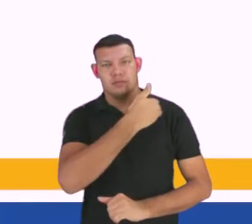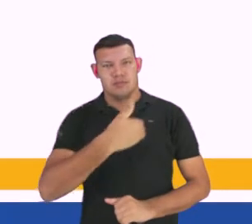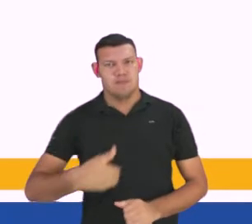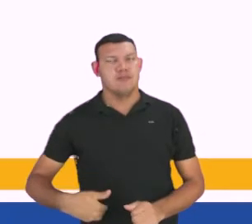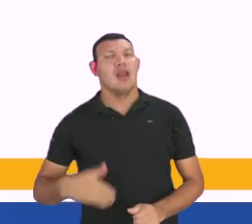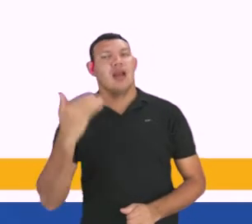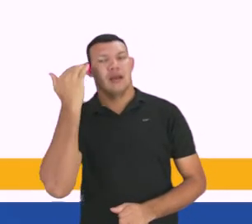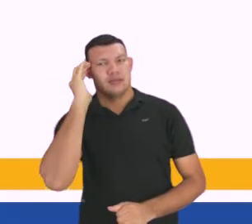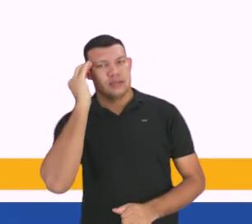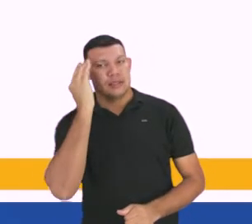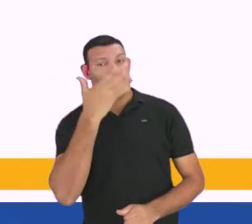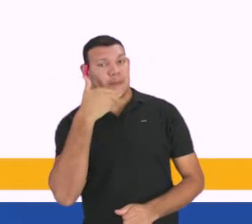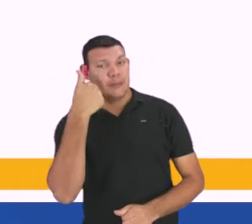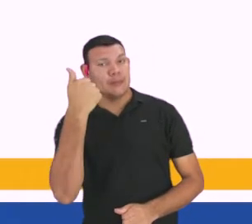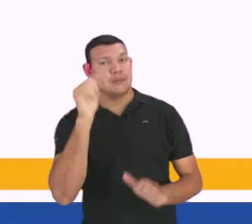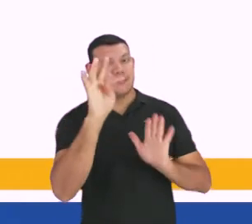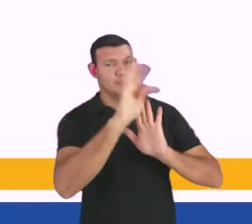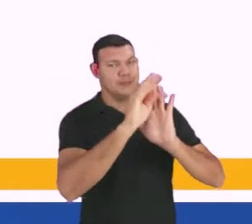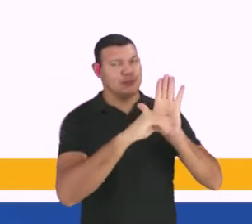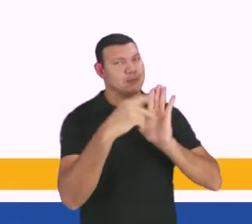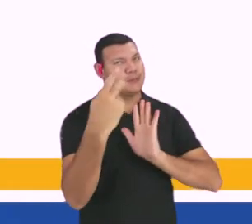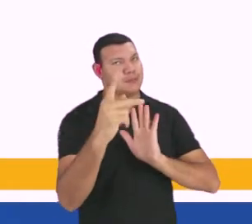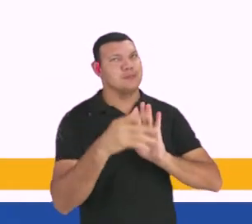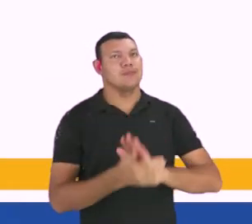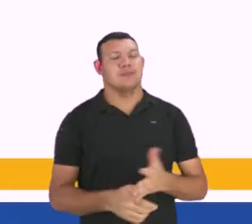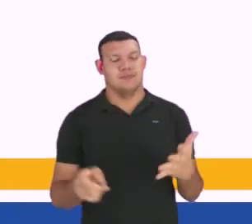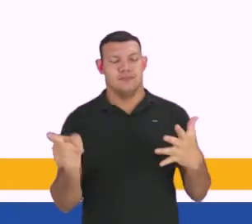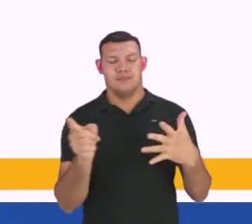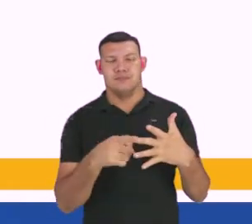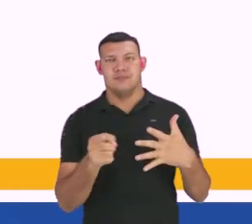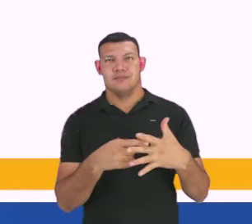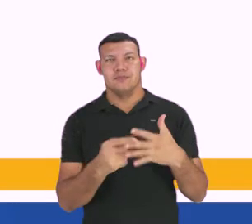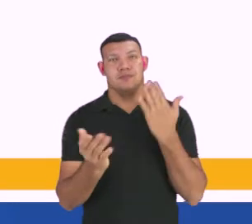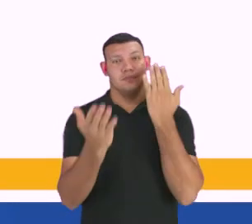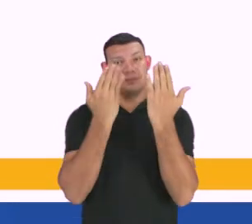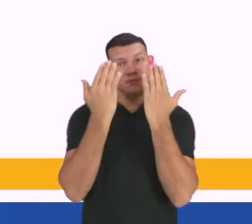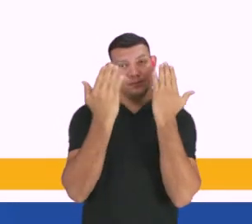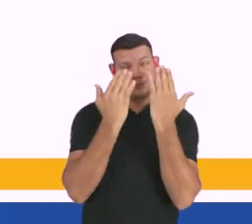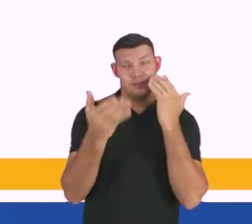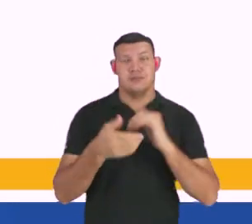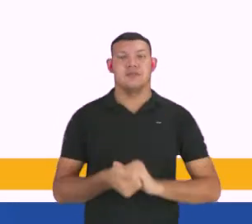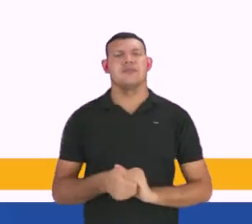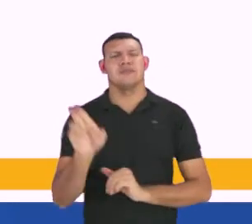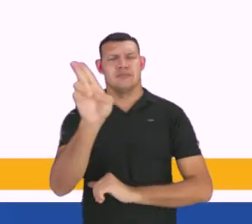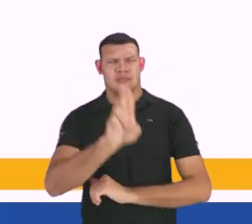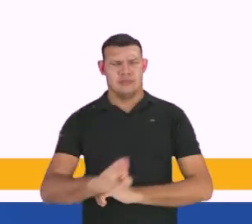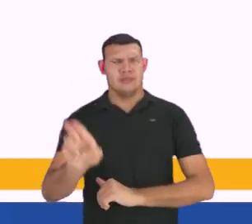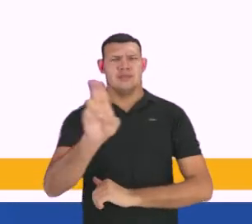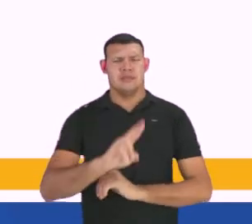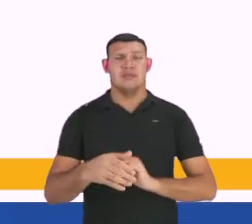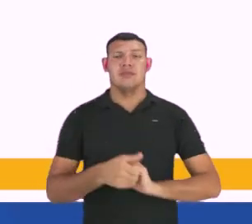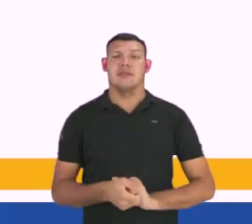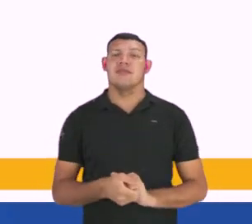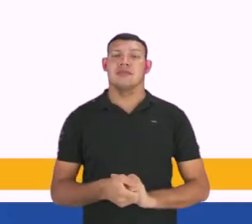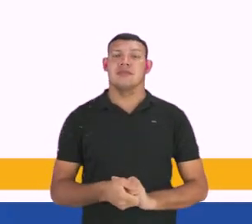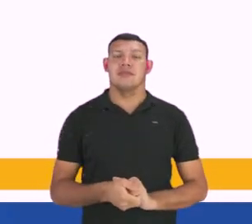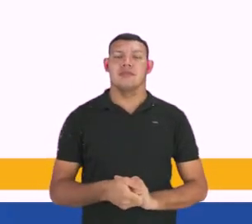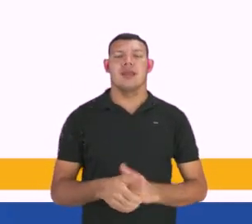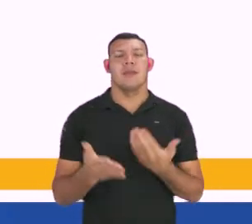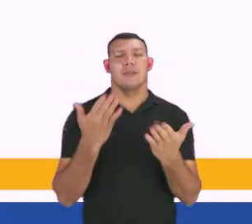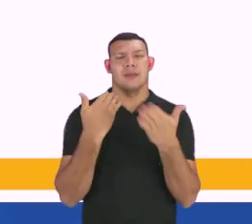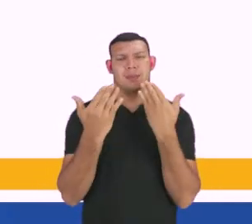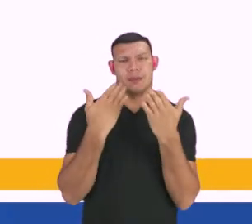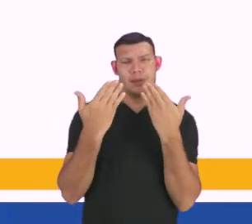texto. Depois, o argumento por comparação, muito utilizado quando a gente está